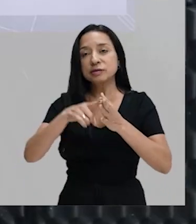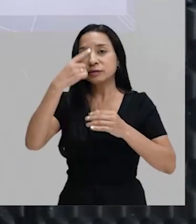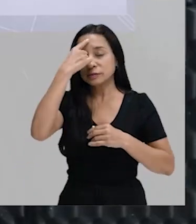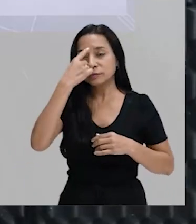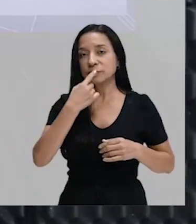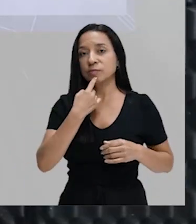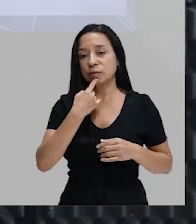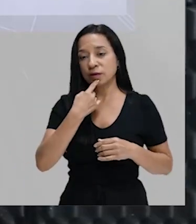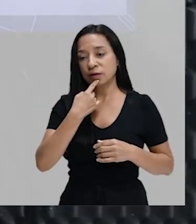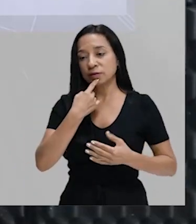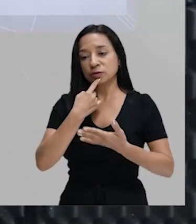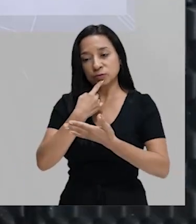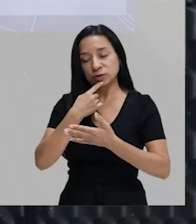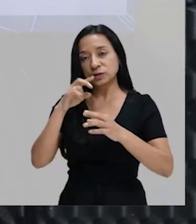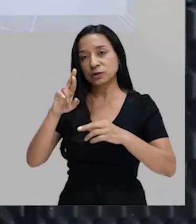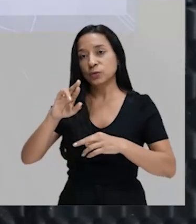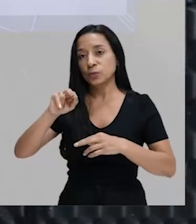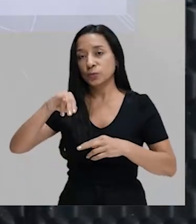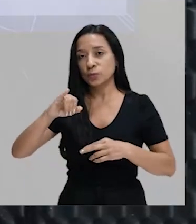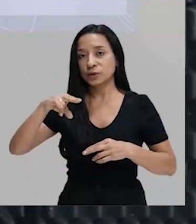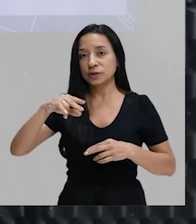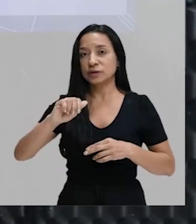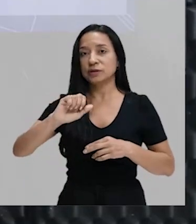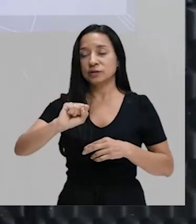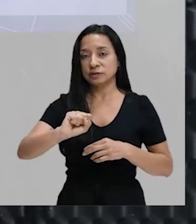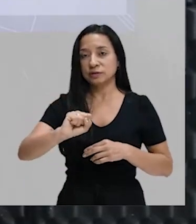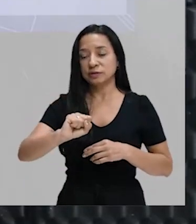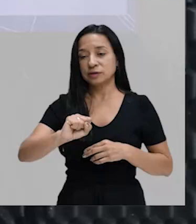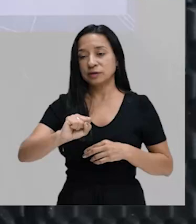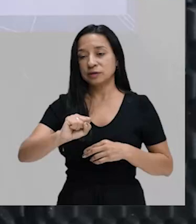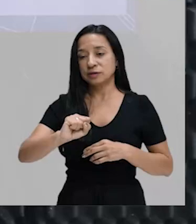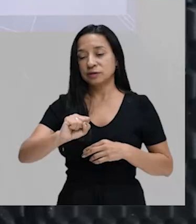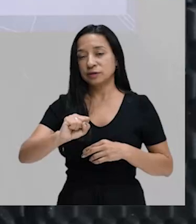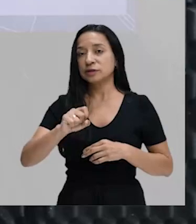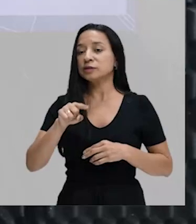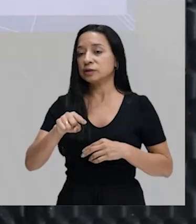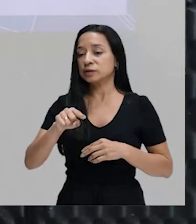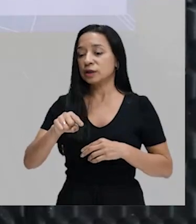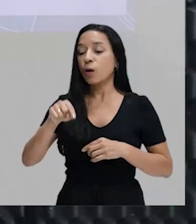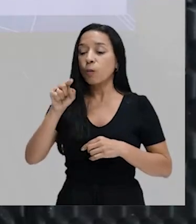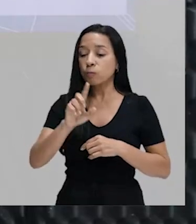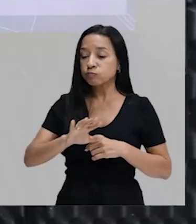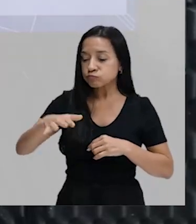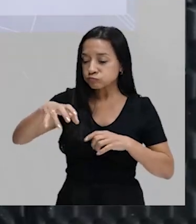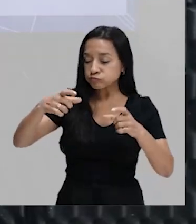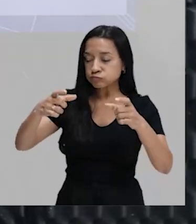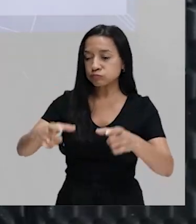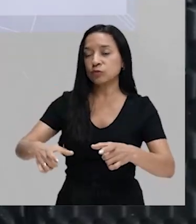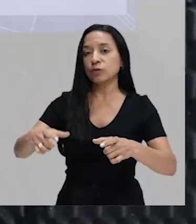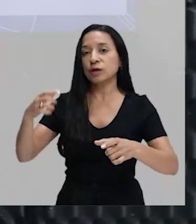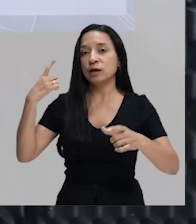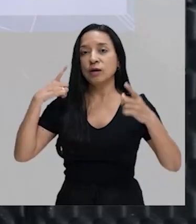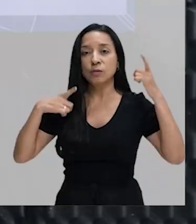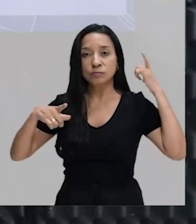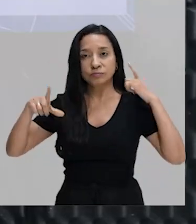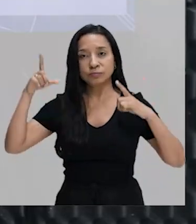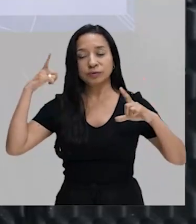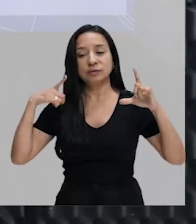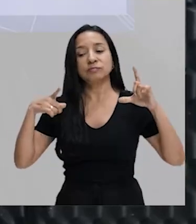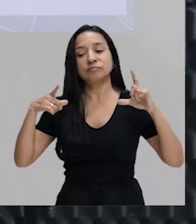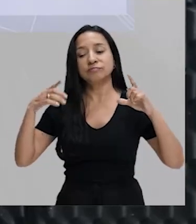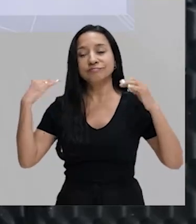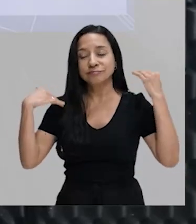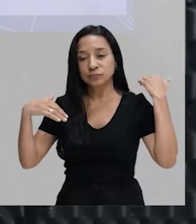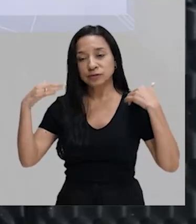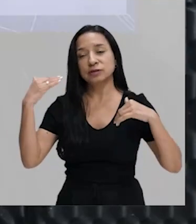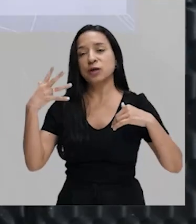imagens dessas ruínas, né, elas são um ponto turístico hoje e são belíssimas,